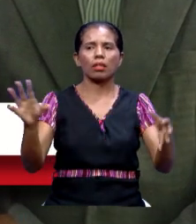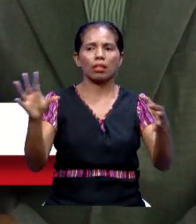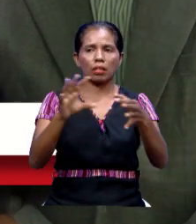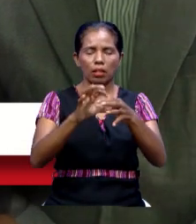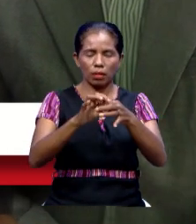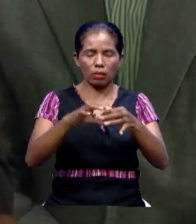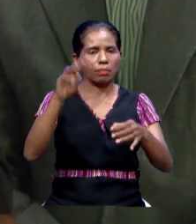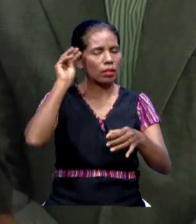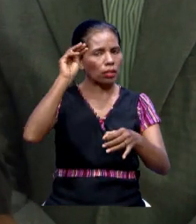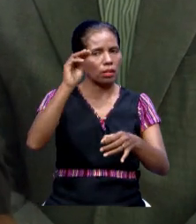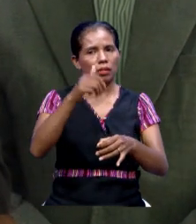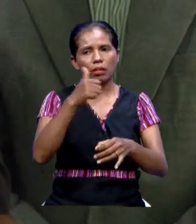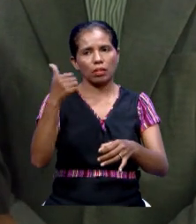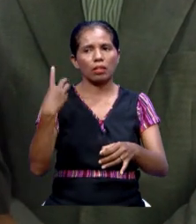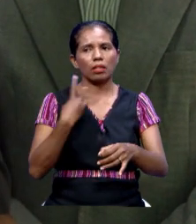Ministério Saseiro.